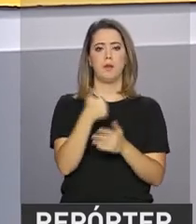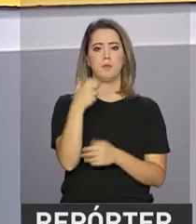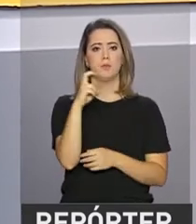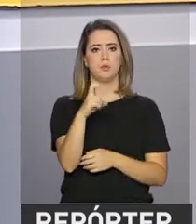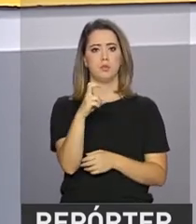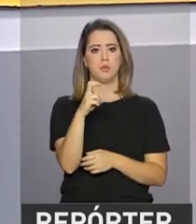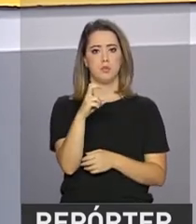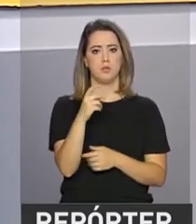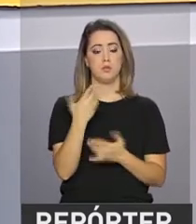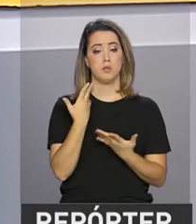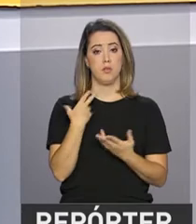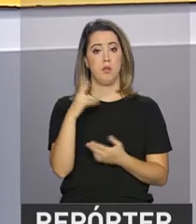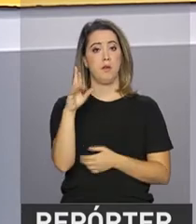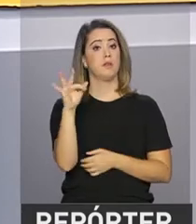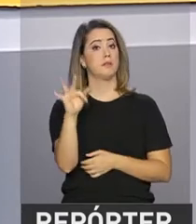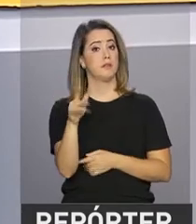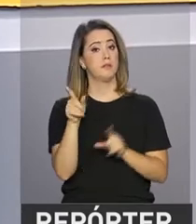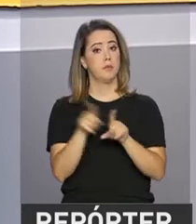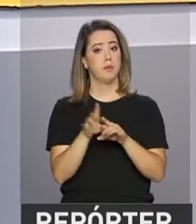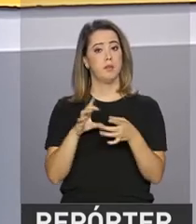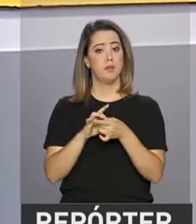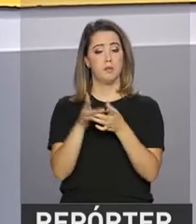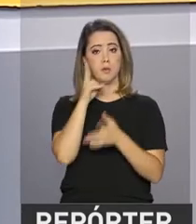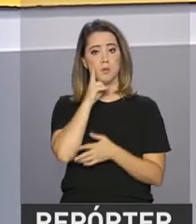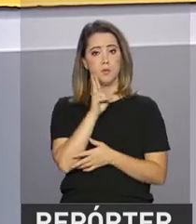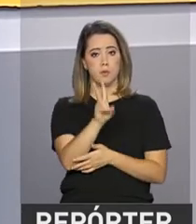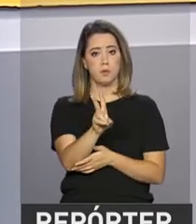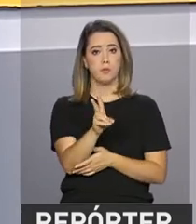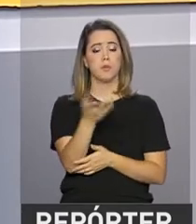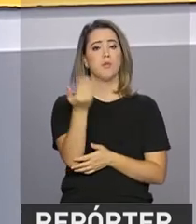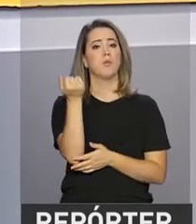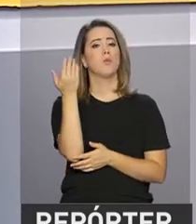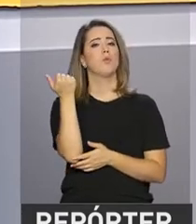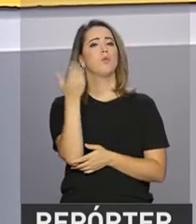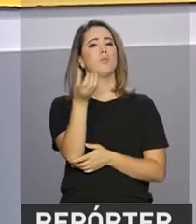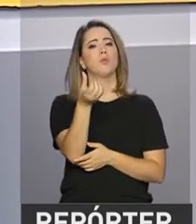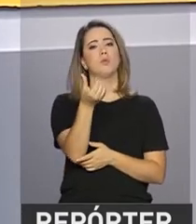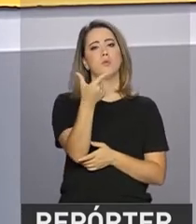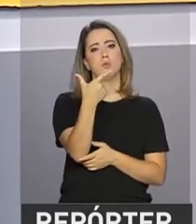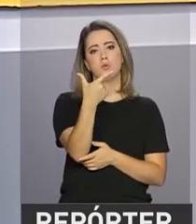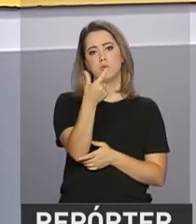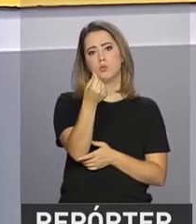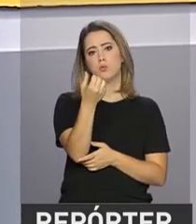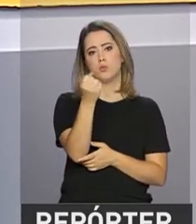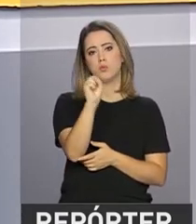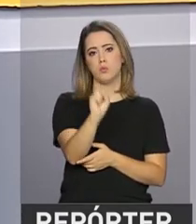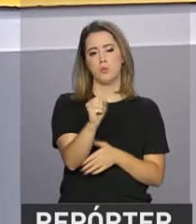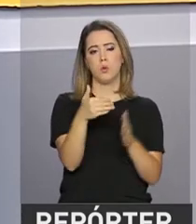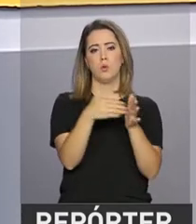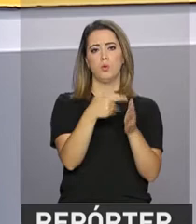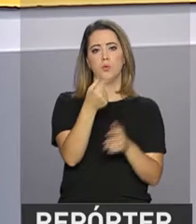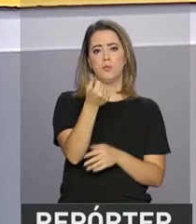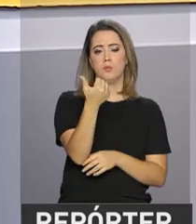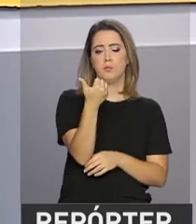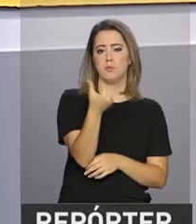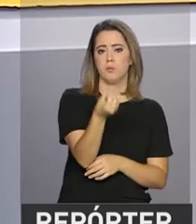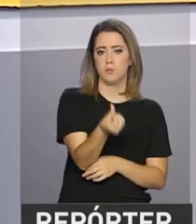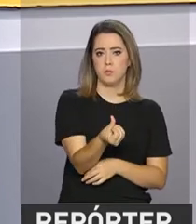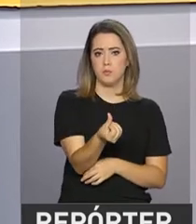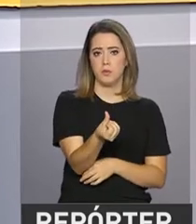15 a receita federal também liberou consulta as restituições residuais dos anos de 2008 a